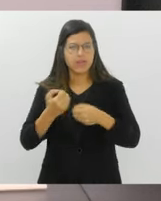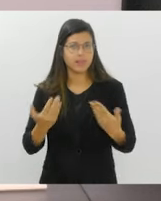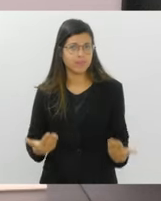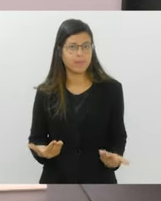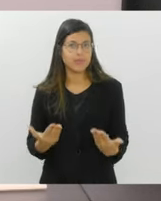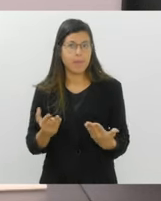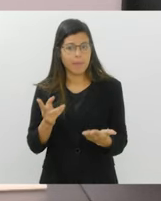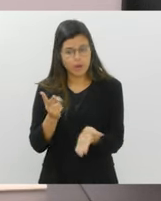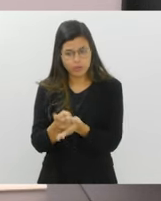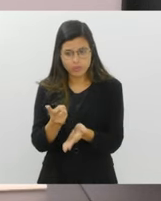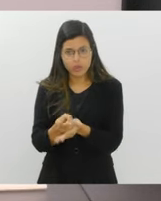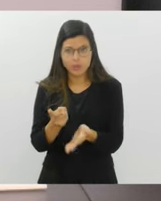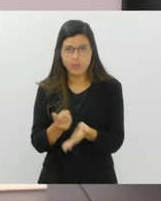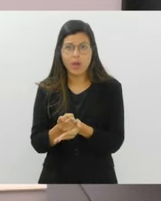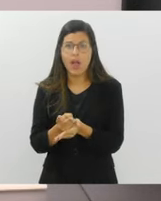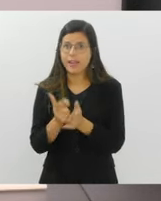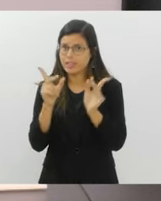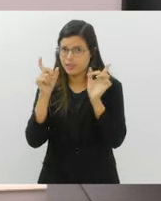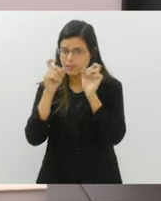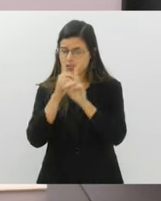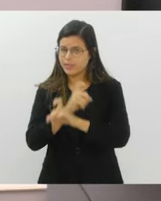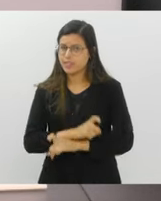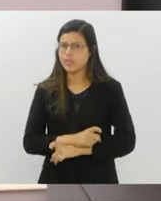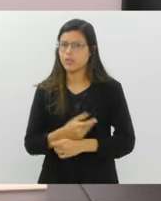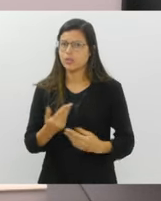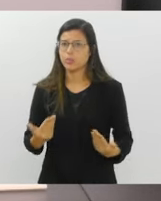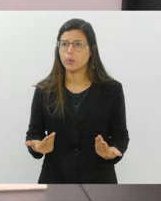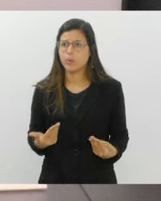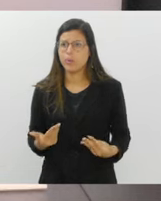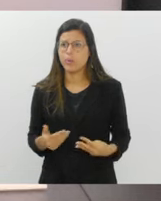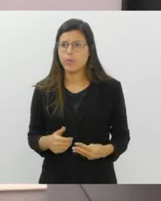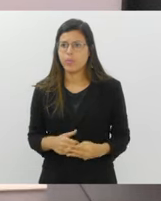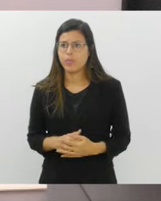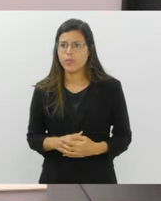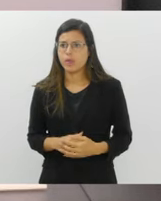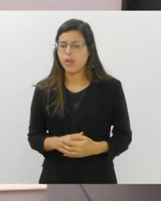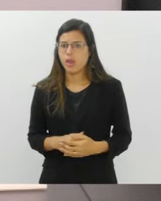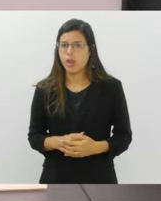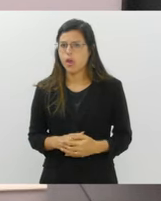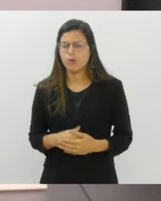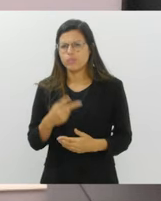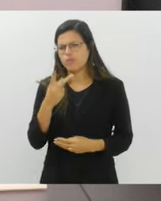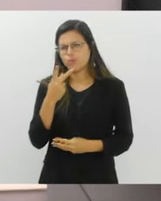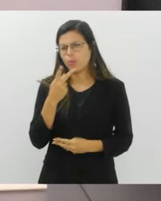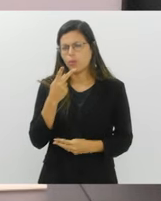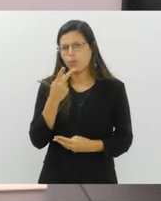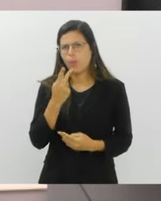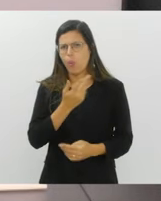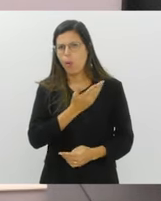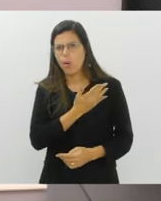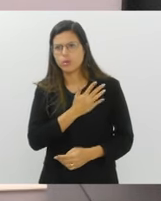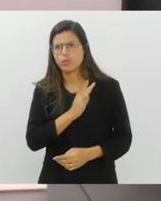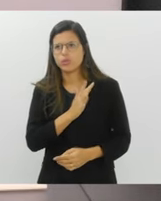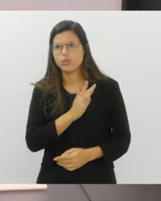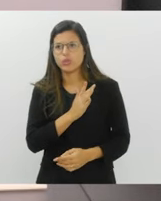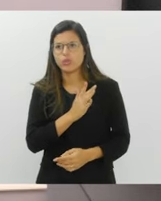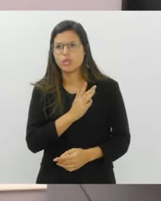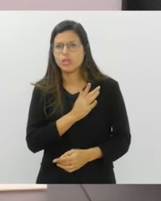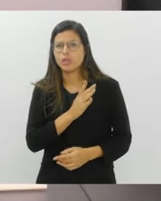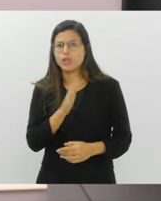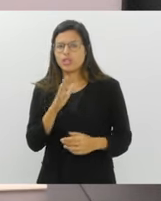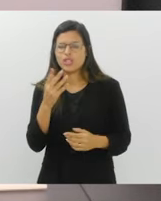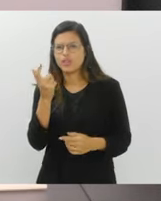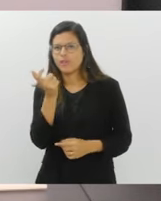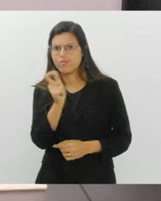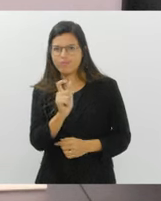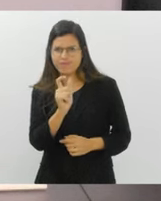e difícil. Eu não costumo adjetivar nada daquilo que eu não tenha